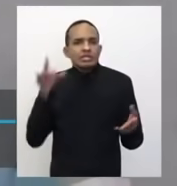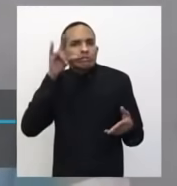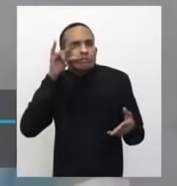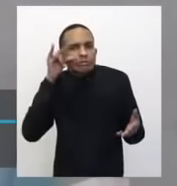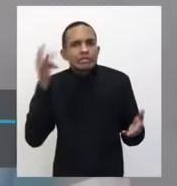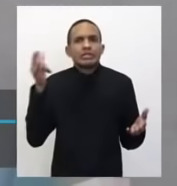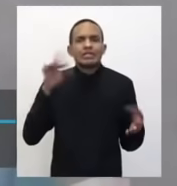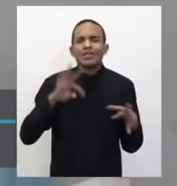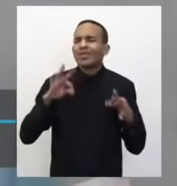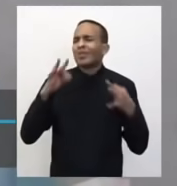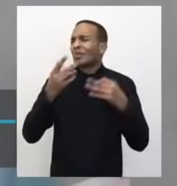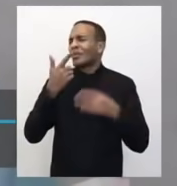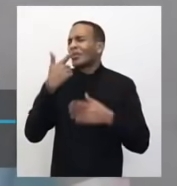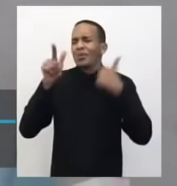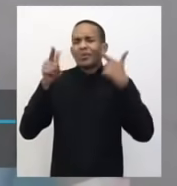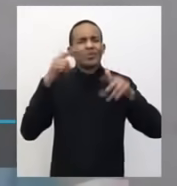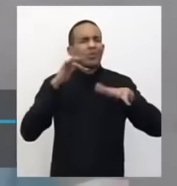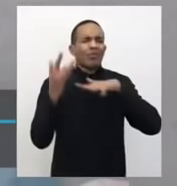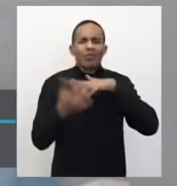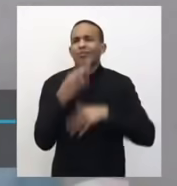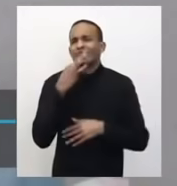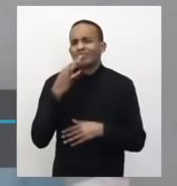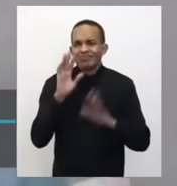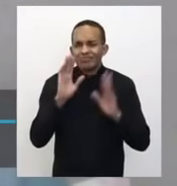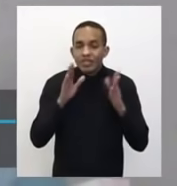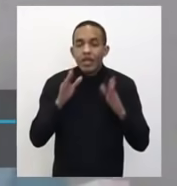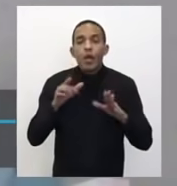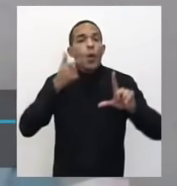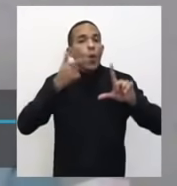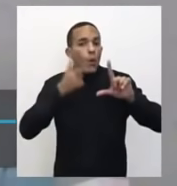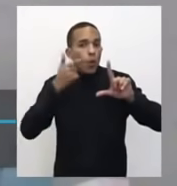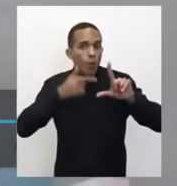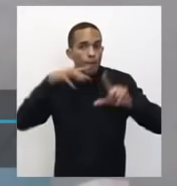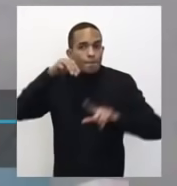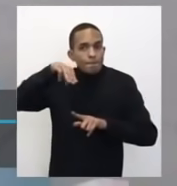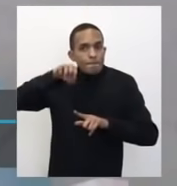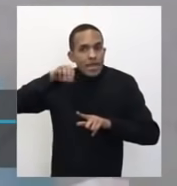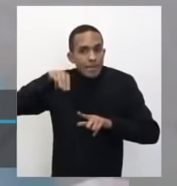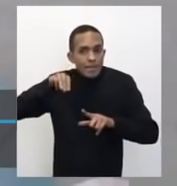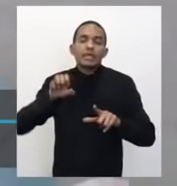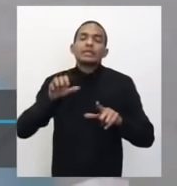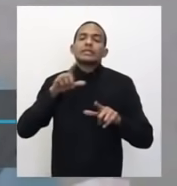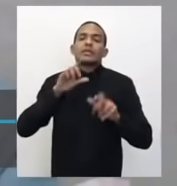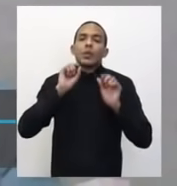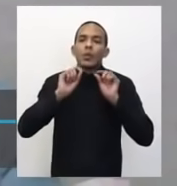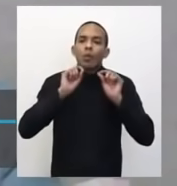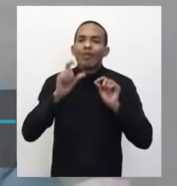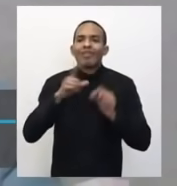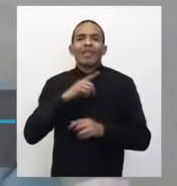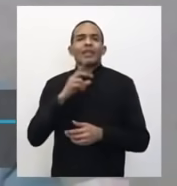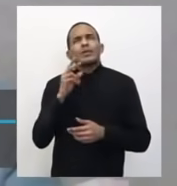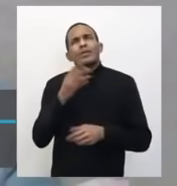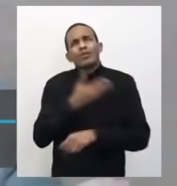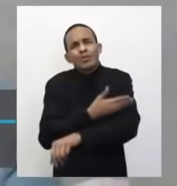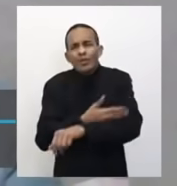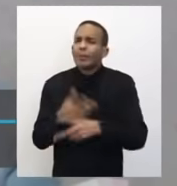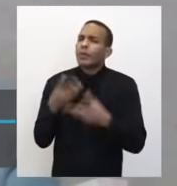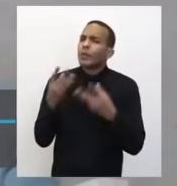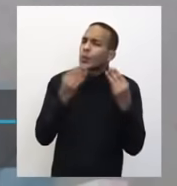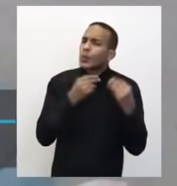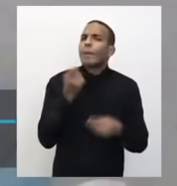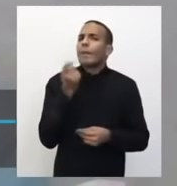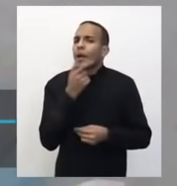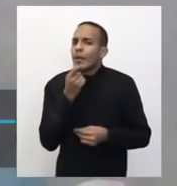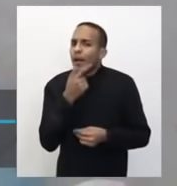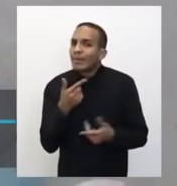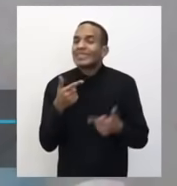Instagram e todas as outras que a gente conhece. O meme, na maior parte das vezes, ele traz humor junto com ele.